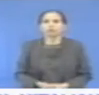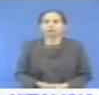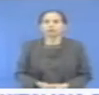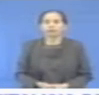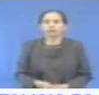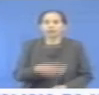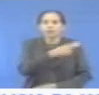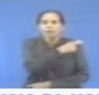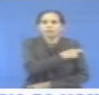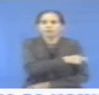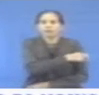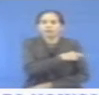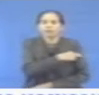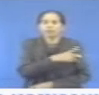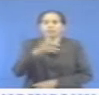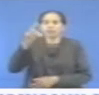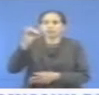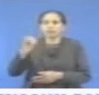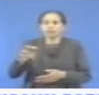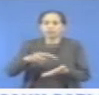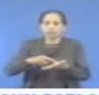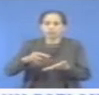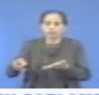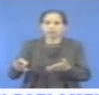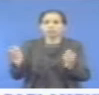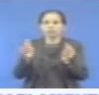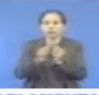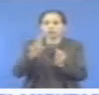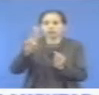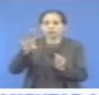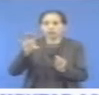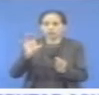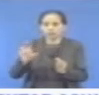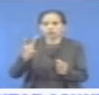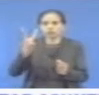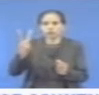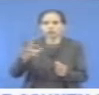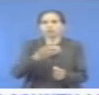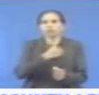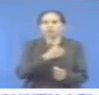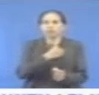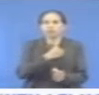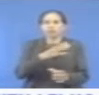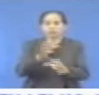Clínica Berupite Dili resiste paciente Liu Atus Ruak Adaloron. Mas bem, clínica nesse daquecimo, o paciente nebe